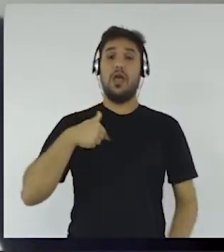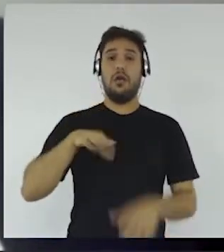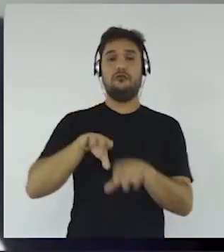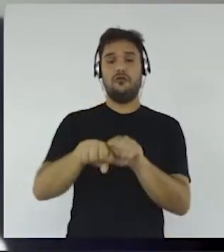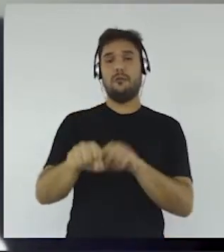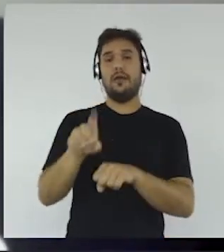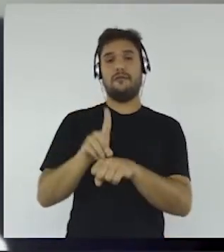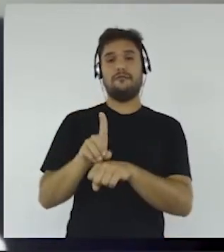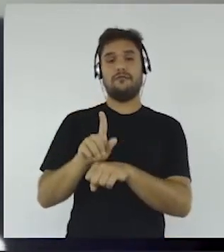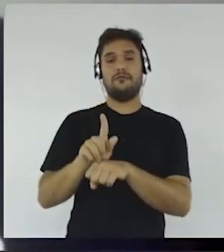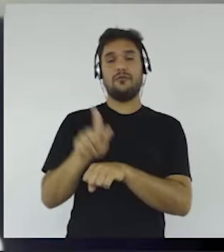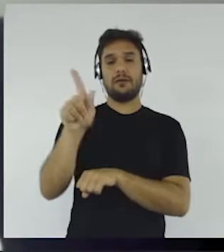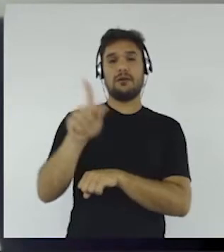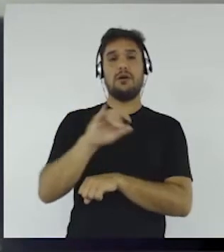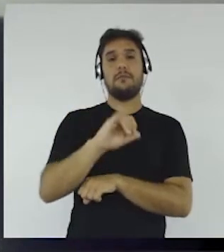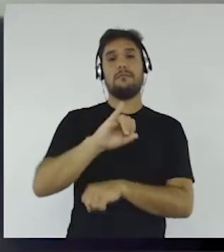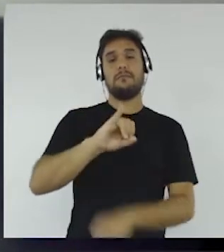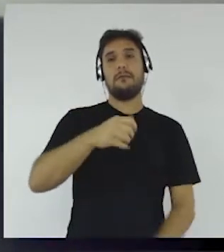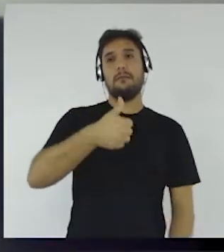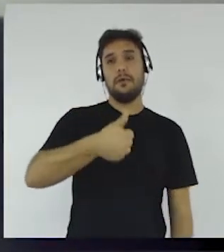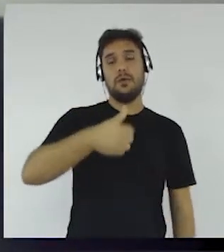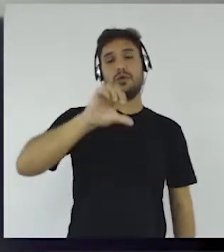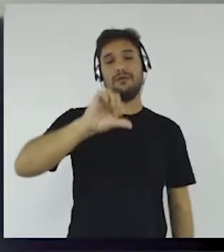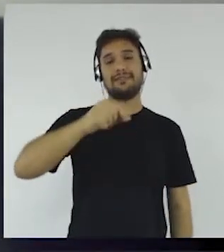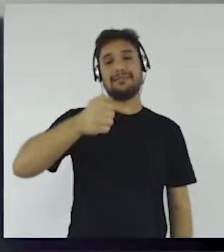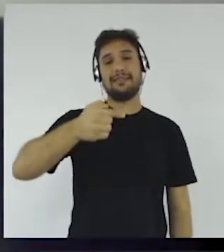graduei em 1975.